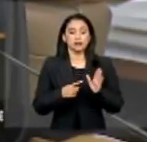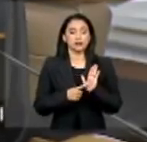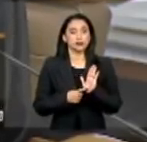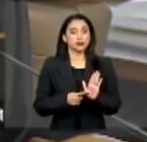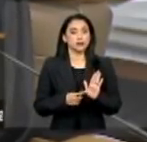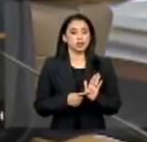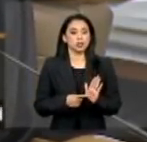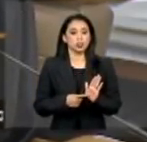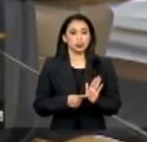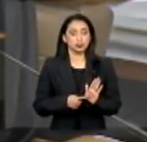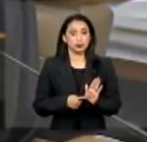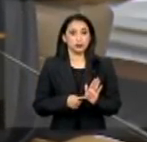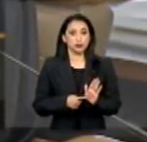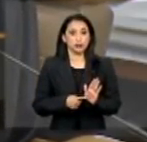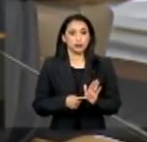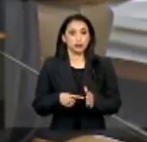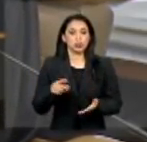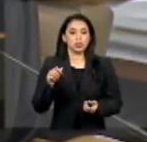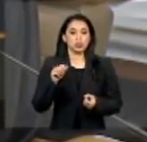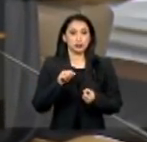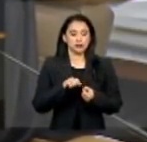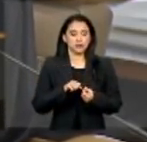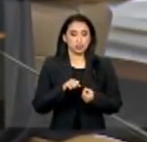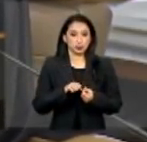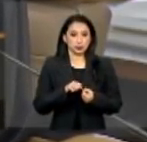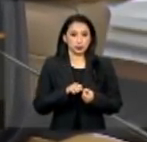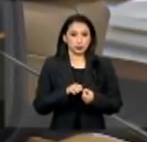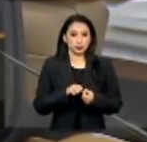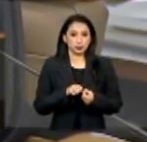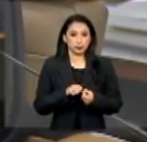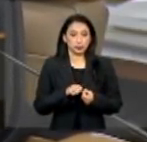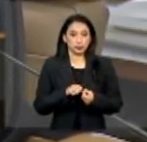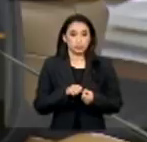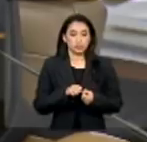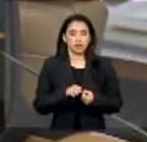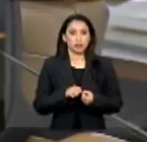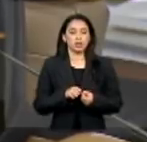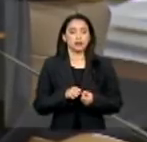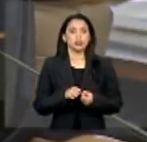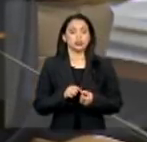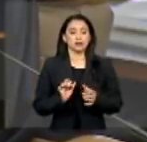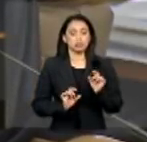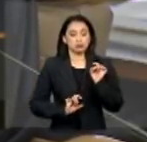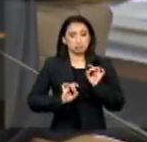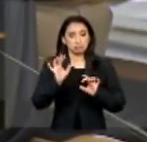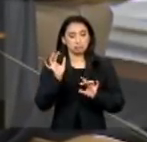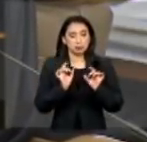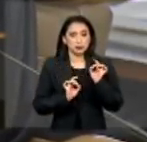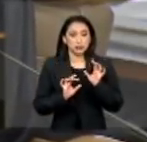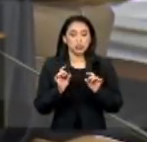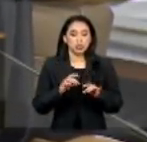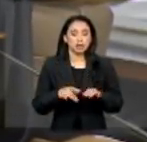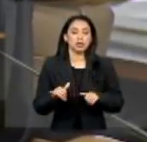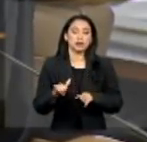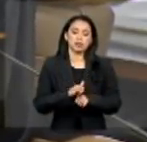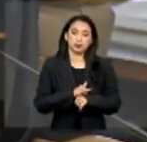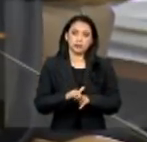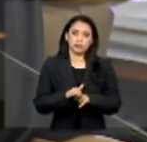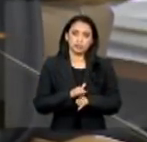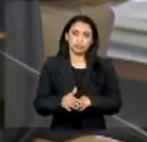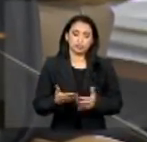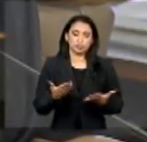pressão deste efeito terá exógena mente a referida operação portanto